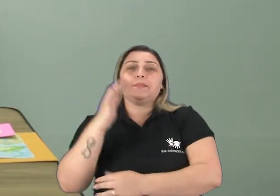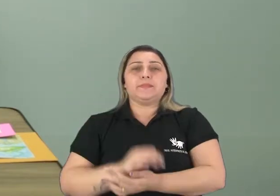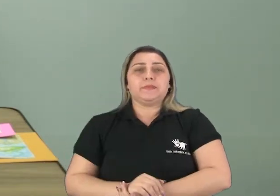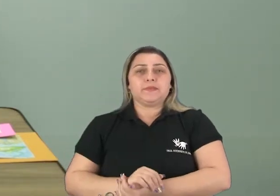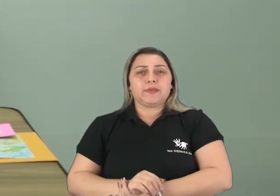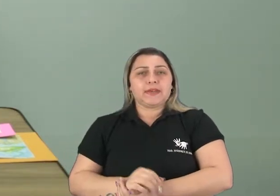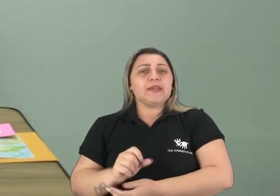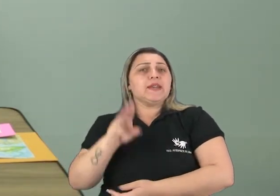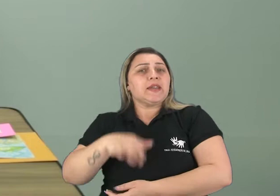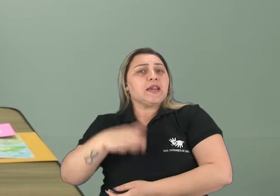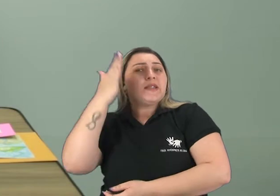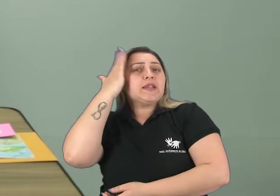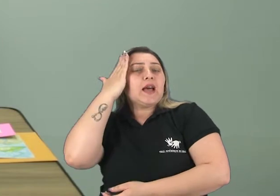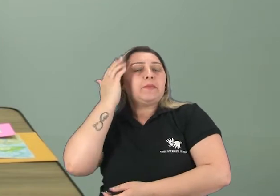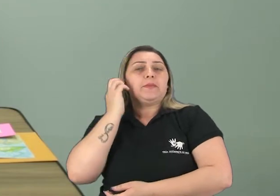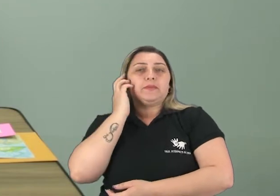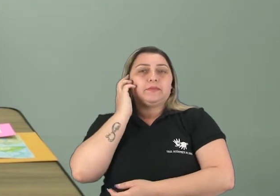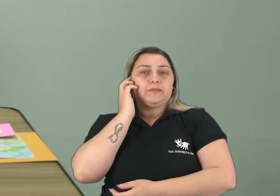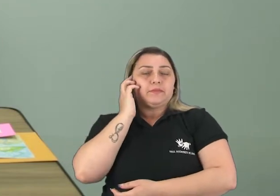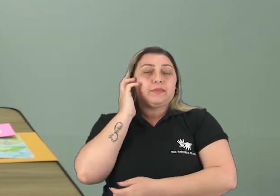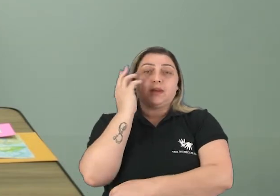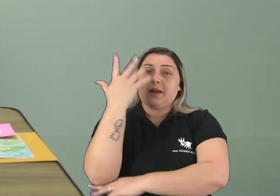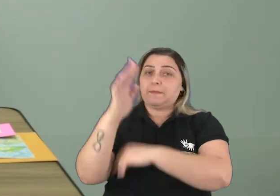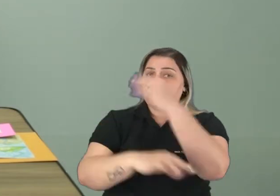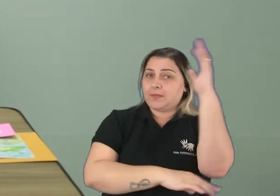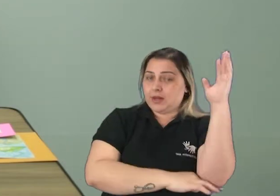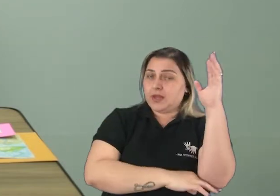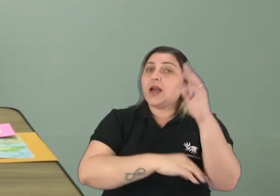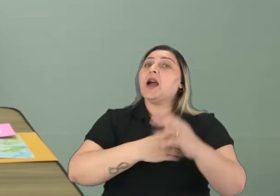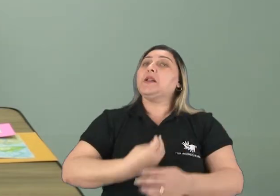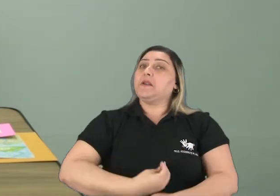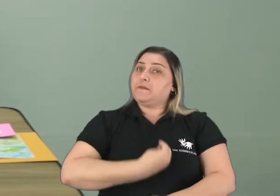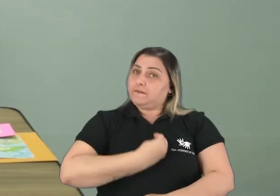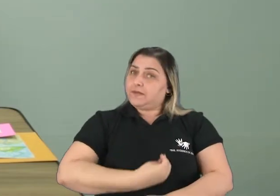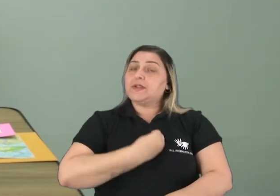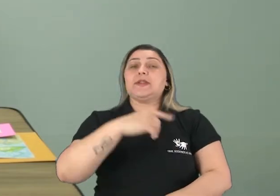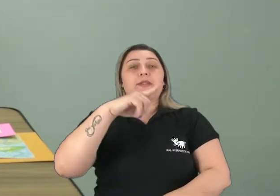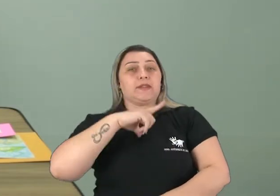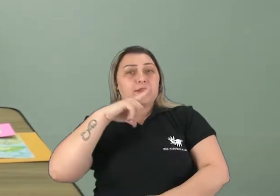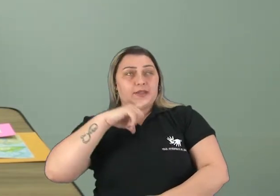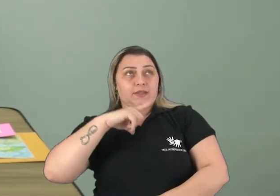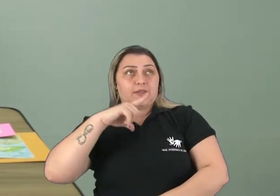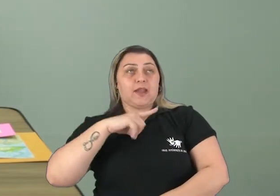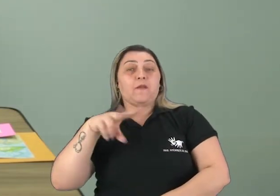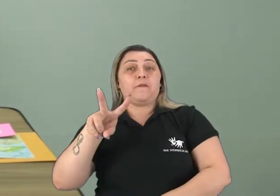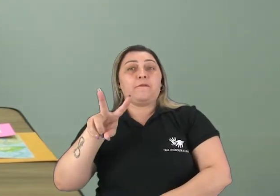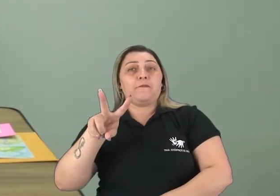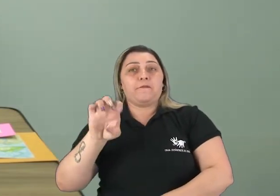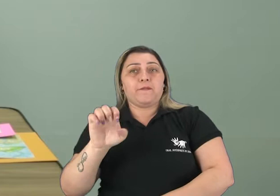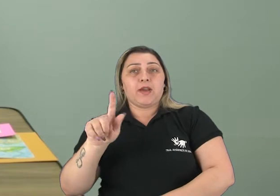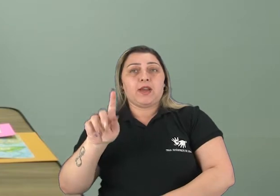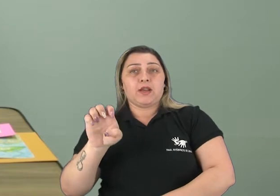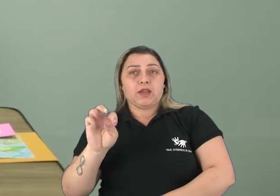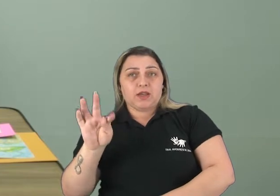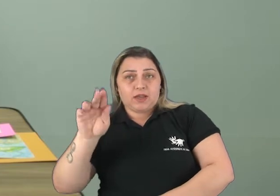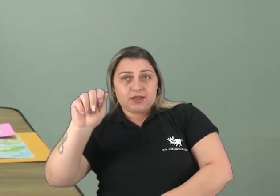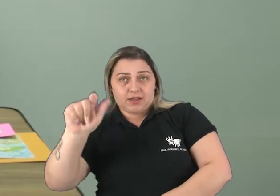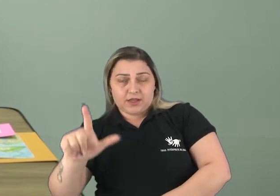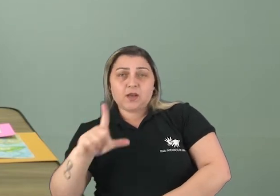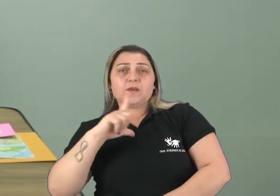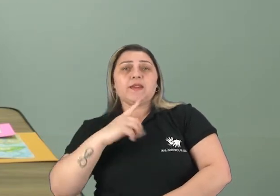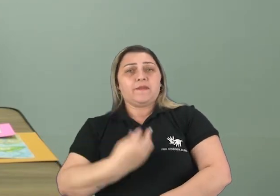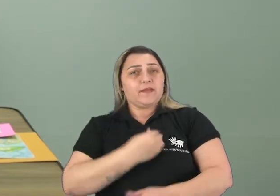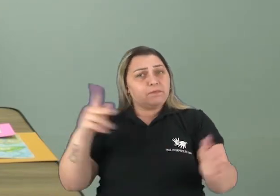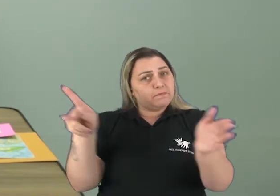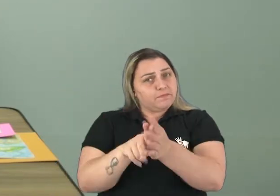Quem sabe o que é planta? A planta é um ser vivo, ela é um vegetal, ela tem